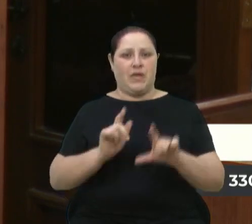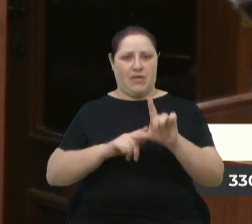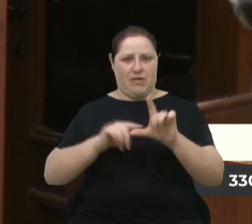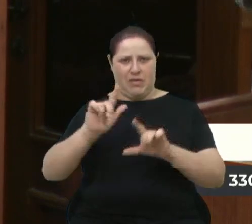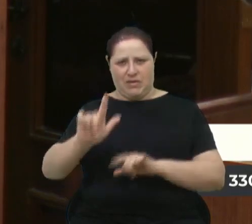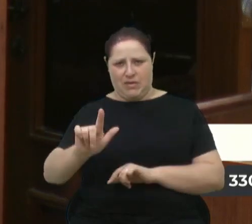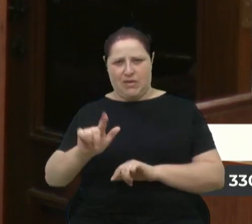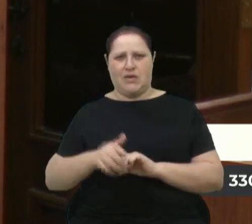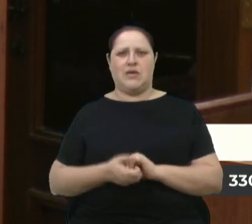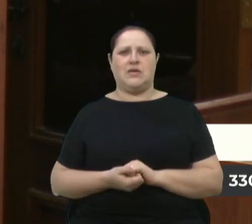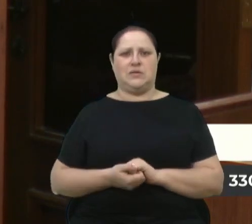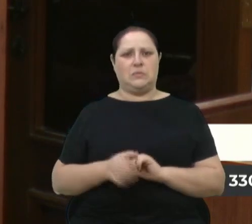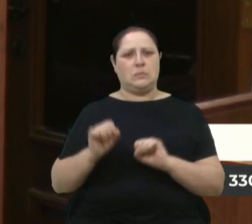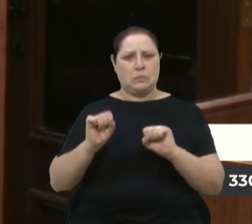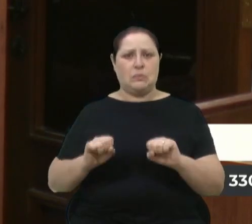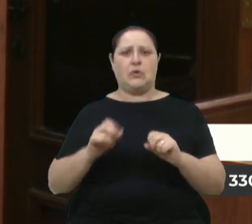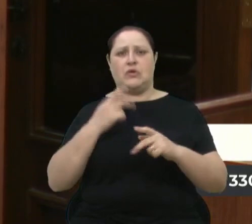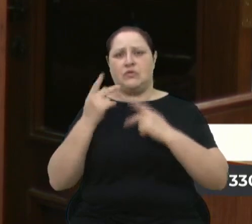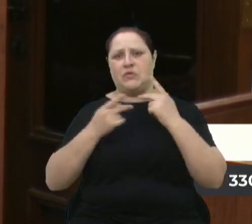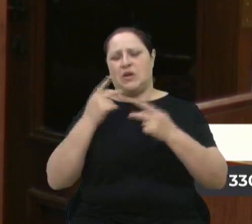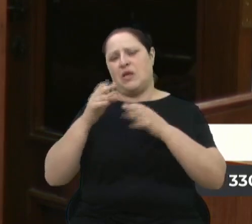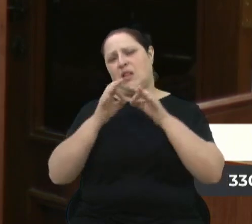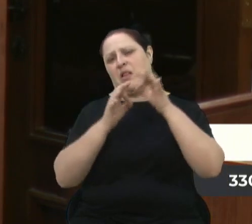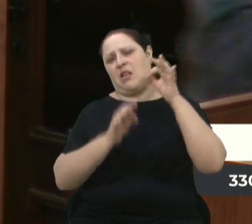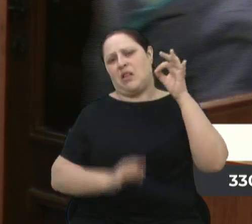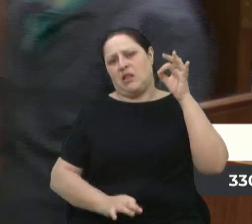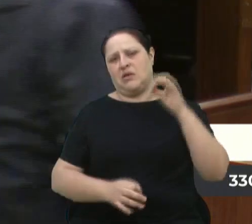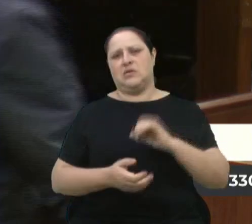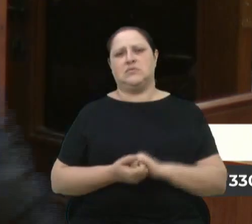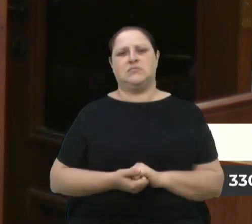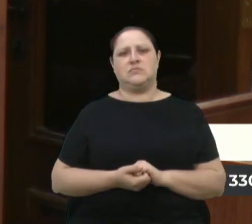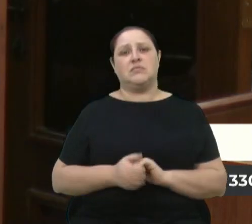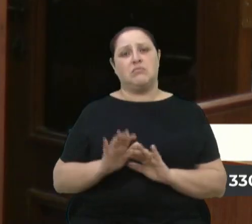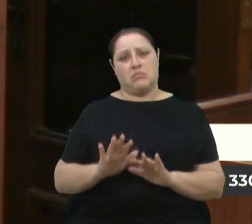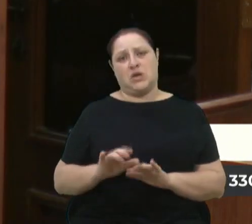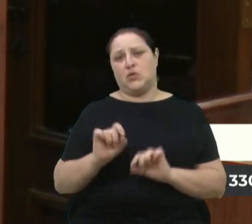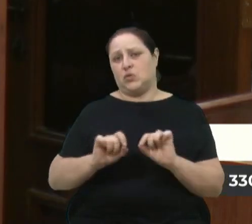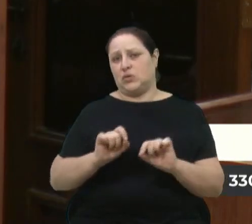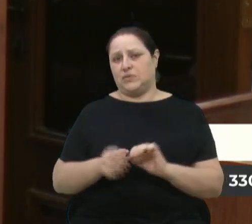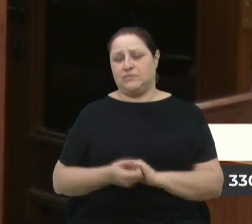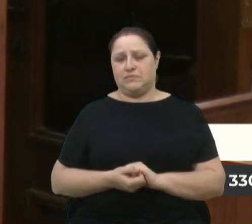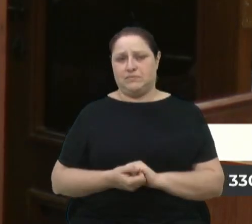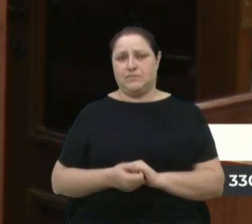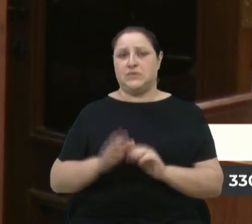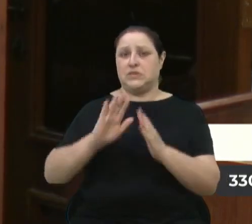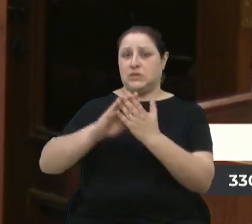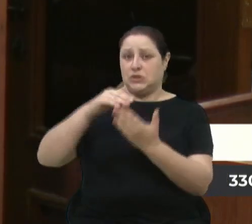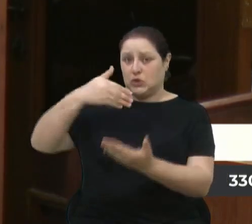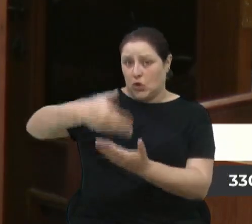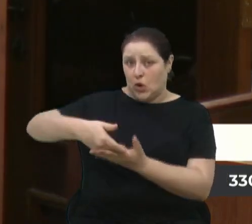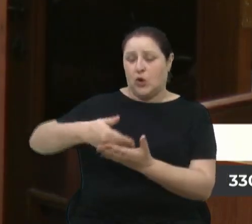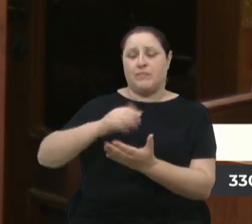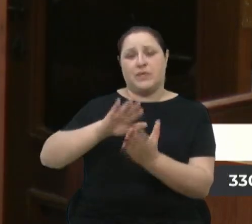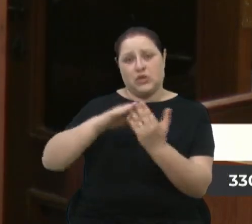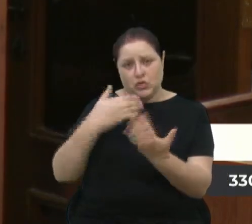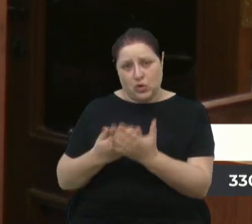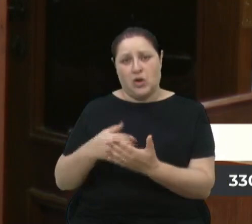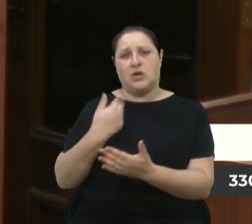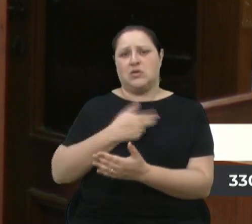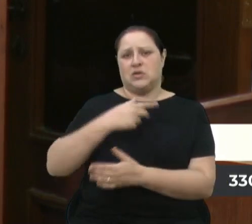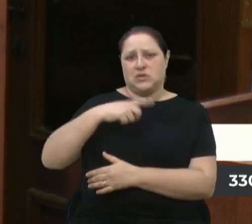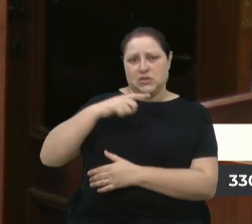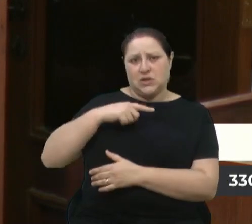L, eu poderia falar longamente sobre isso, mas é o seguinte, as escolas, e nós